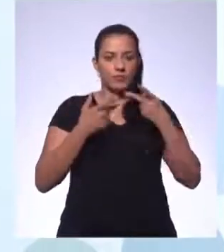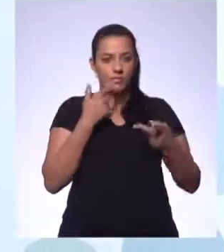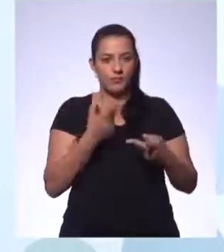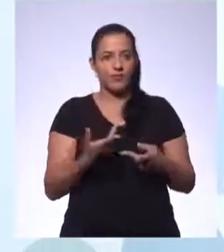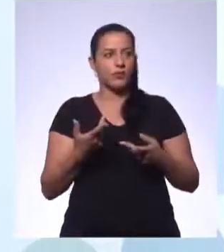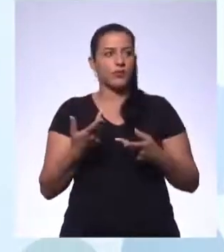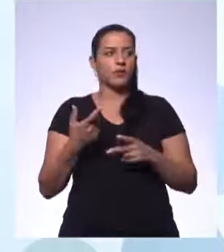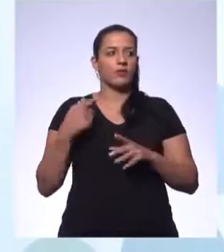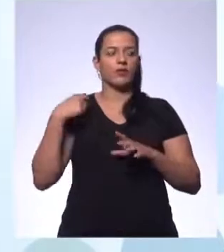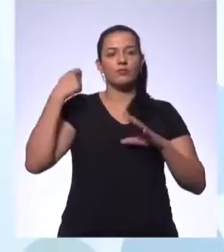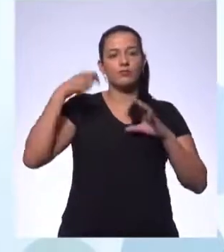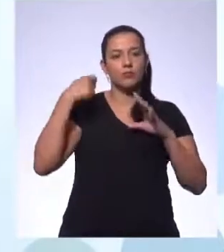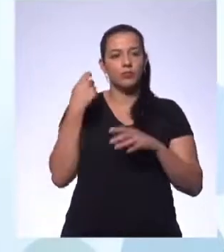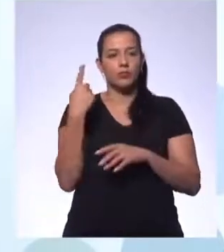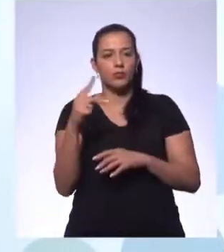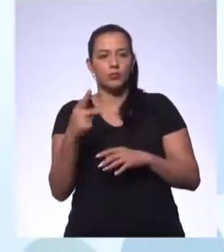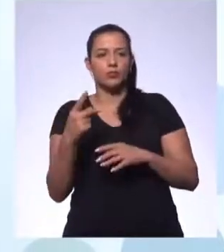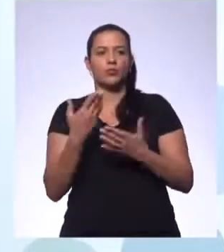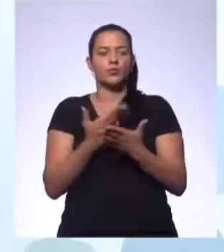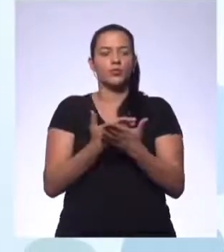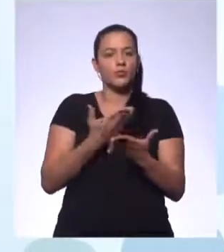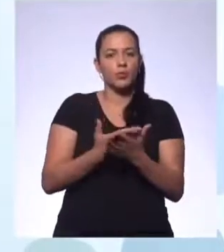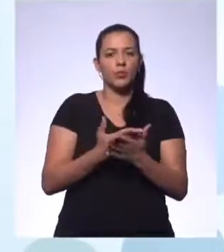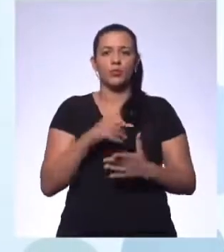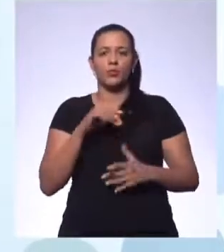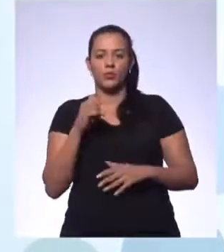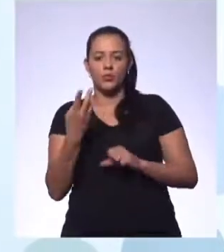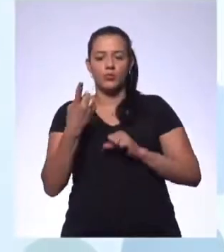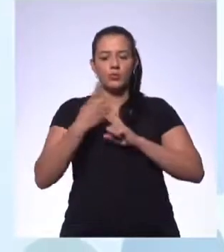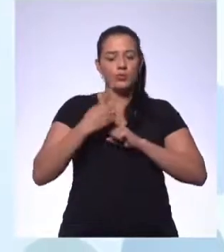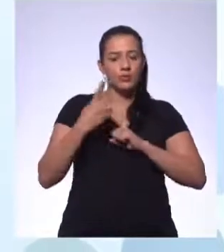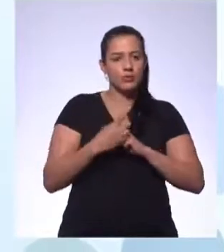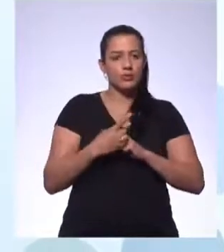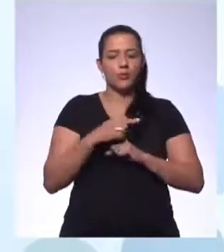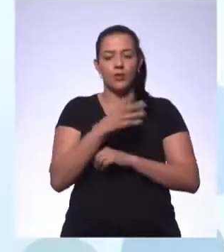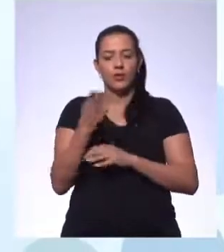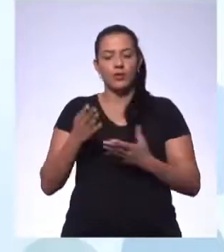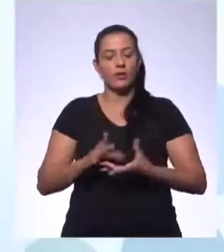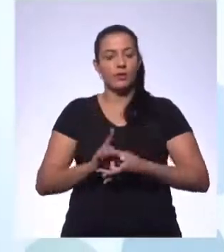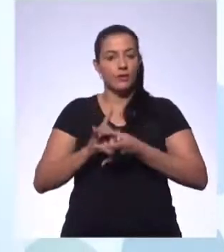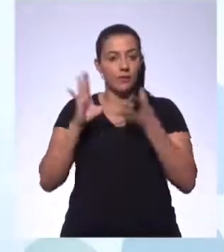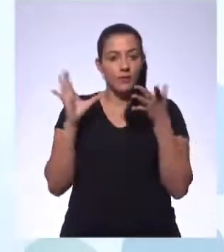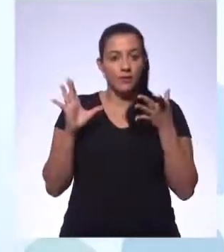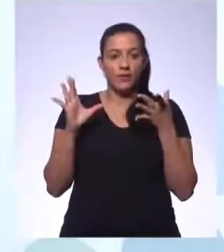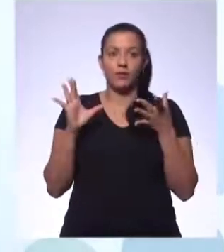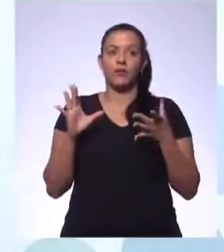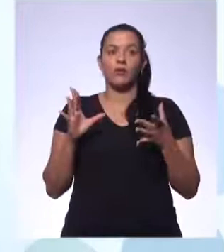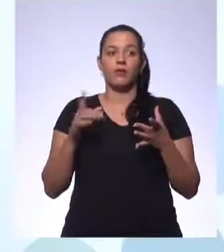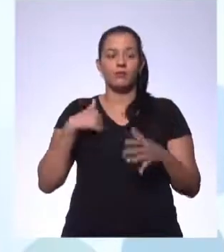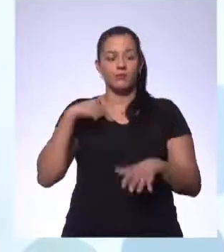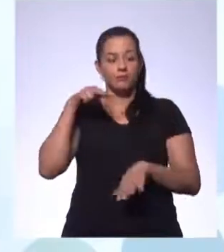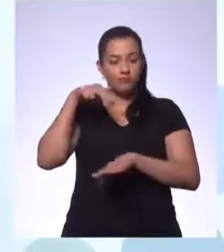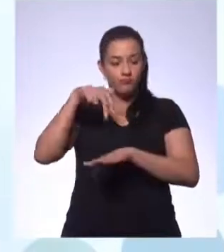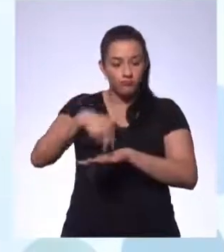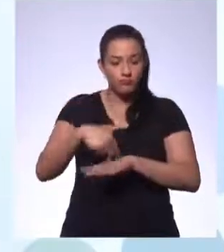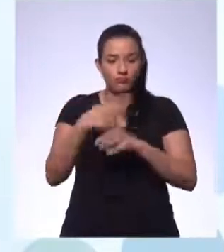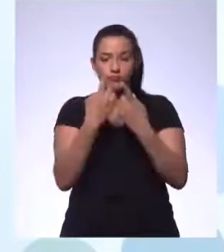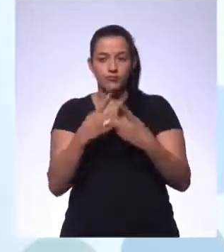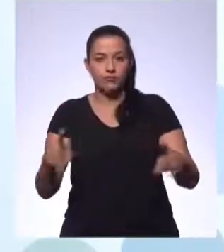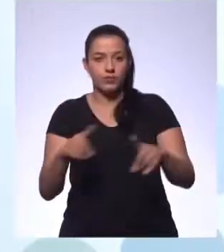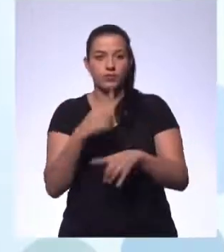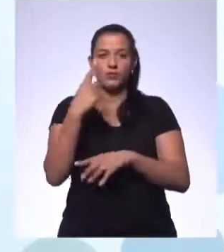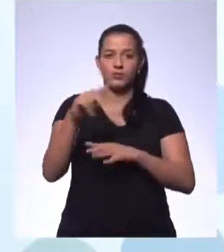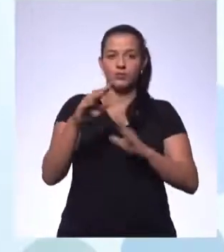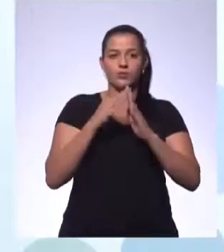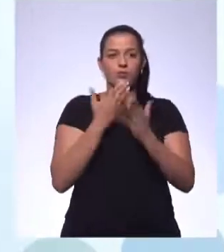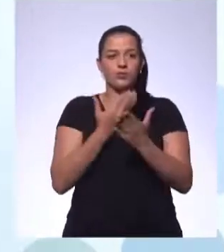a direção da sua escola, a coordenação pedagógica, houver a possibilidade de realização real desse musical na sua